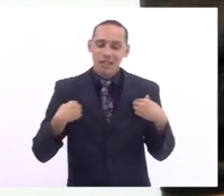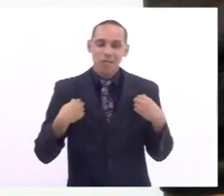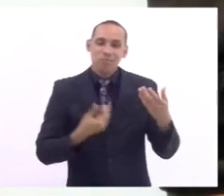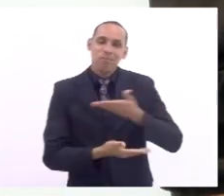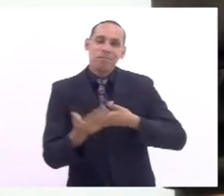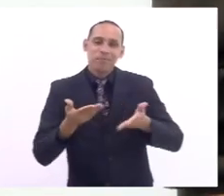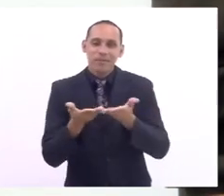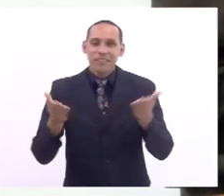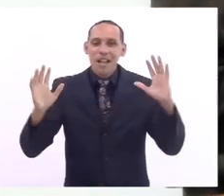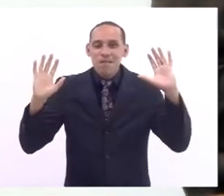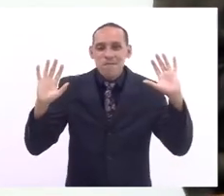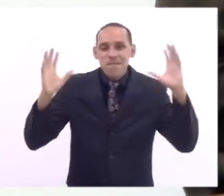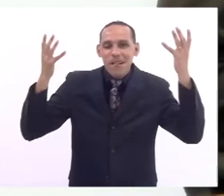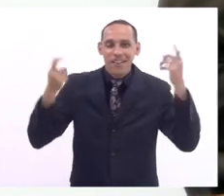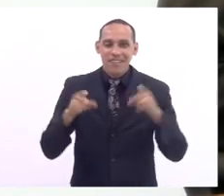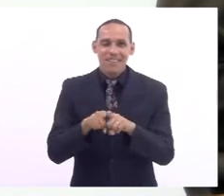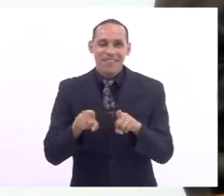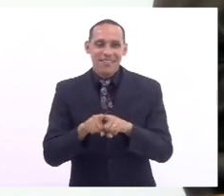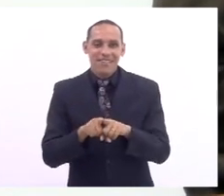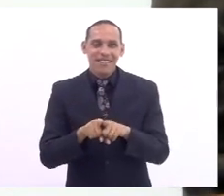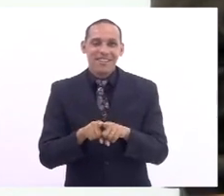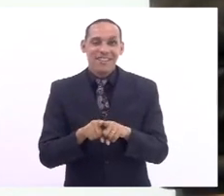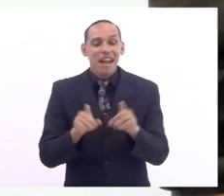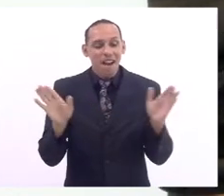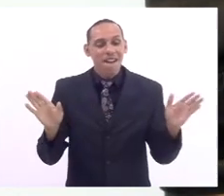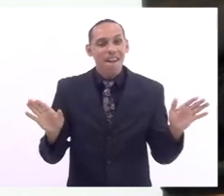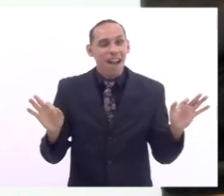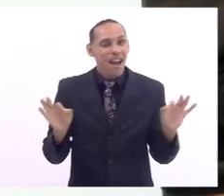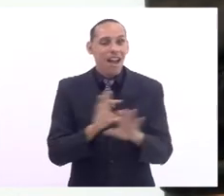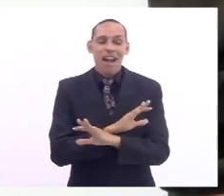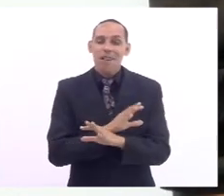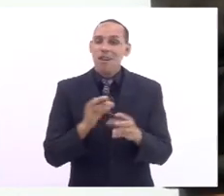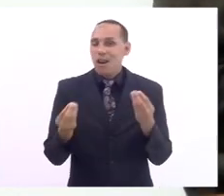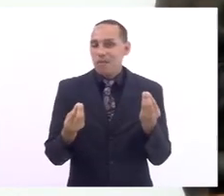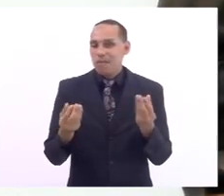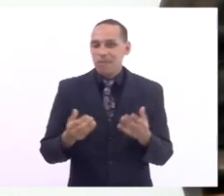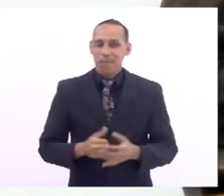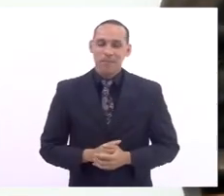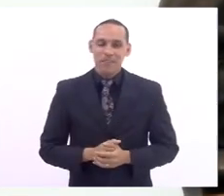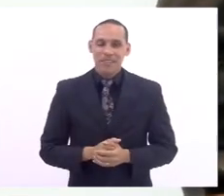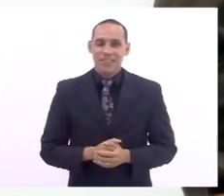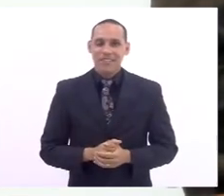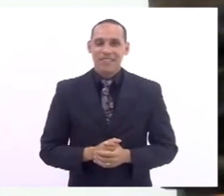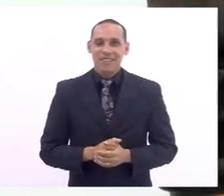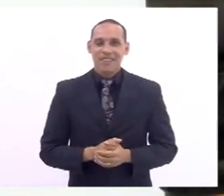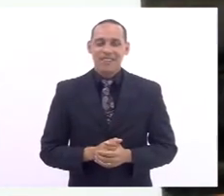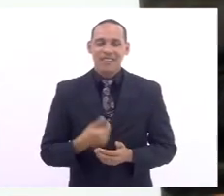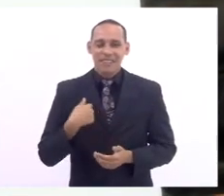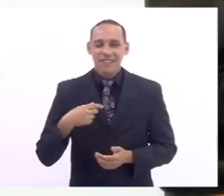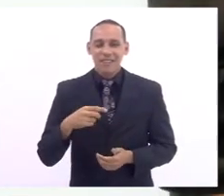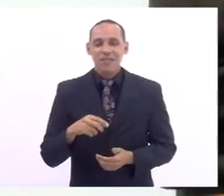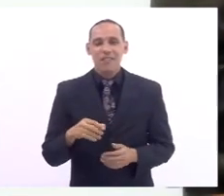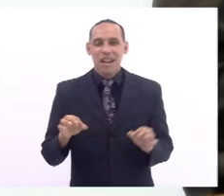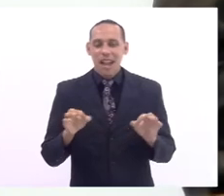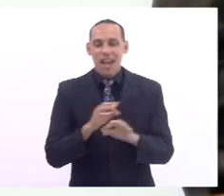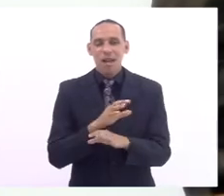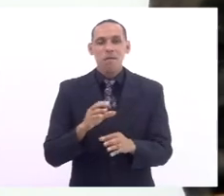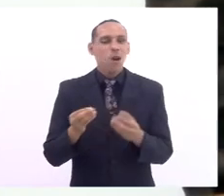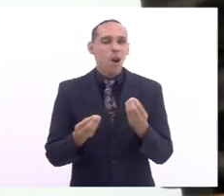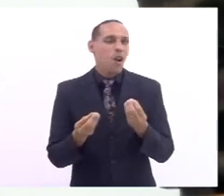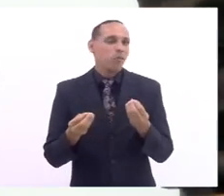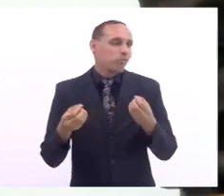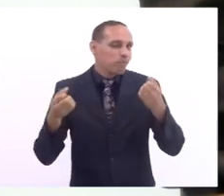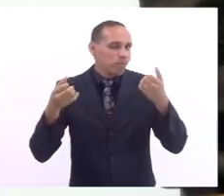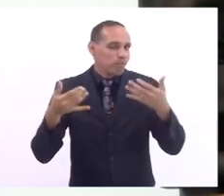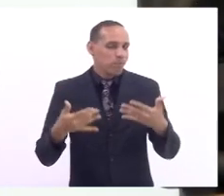compartilhar e celebrar com vocês aqui e fecha o pessoal caminhando aqui para fechar dizendo o seguinte